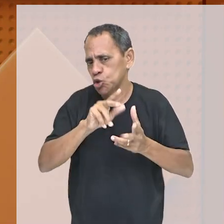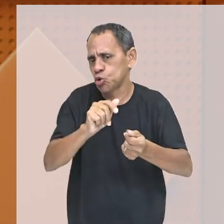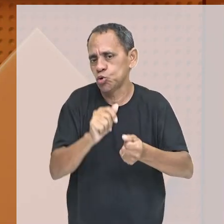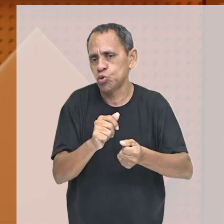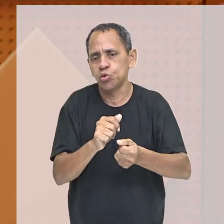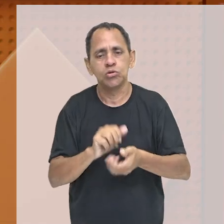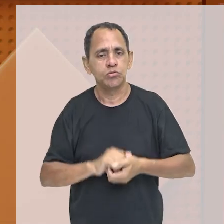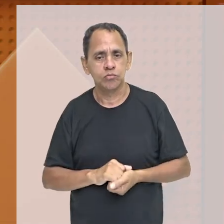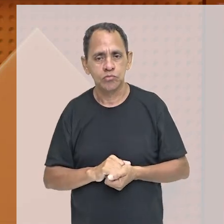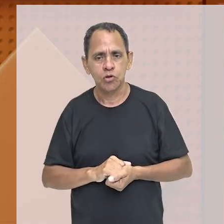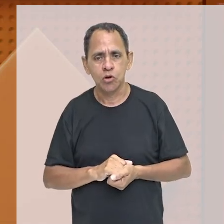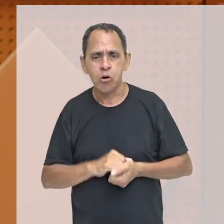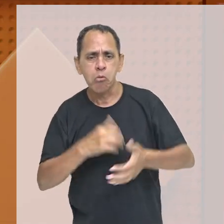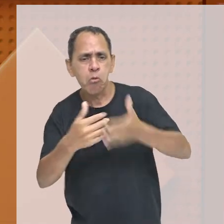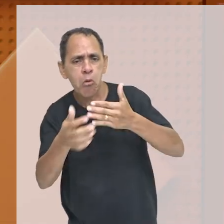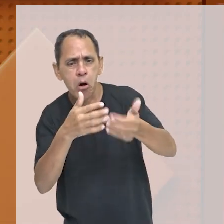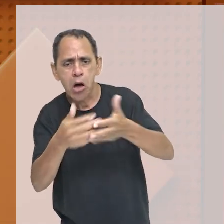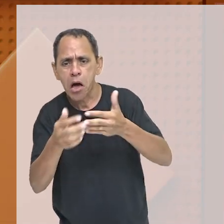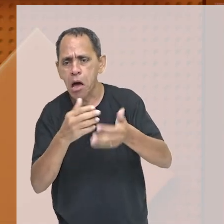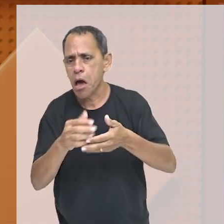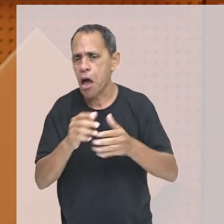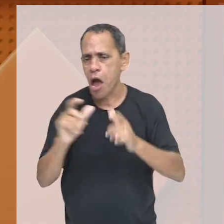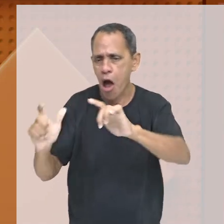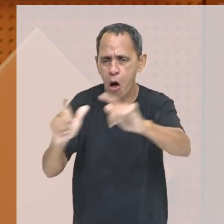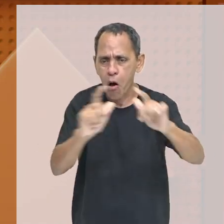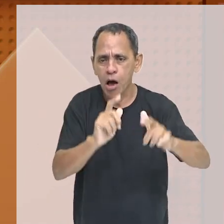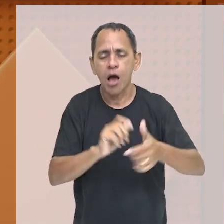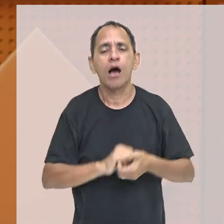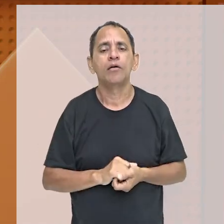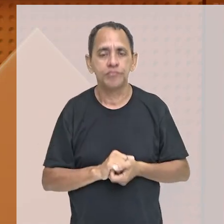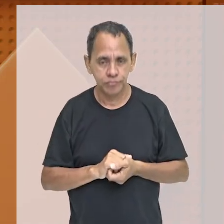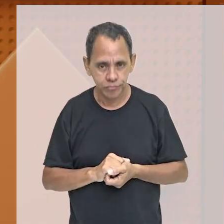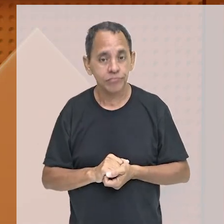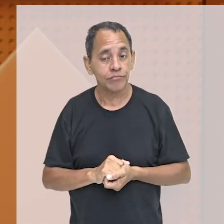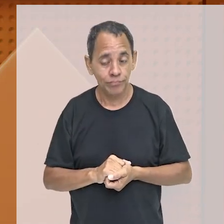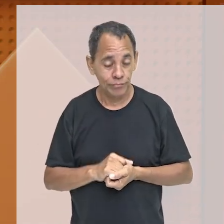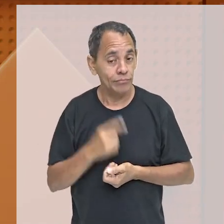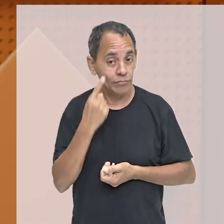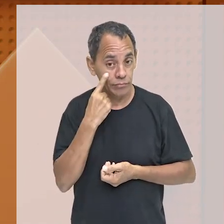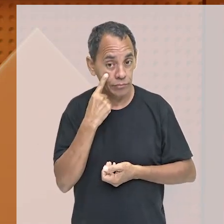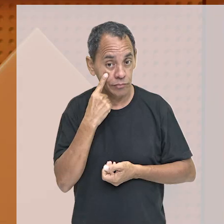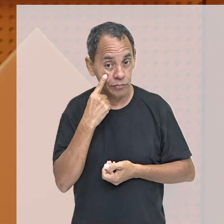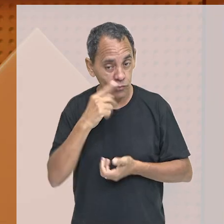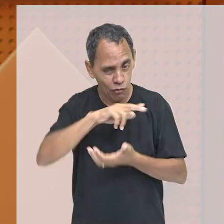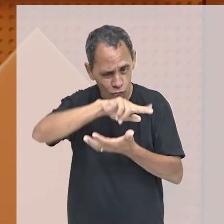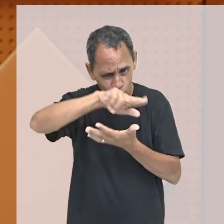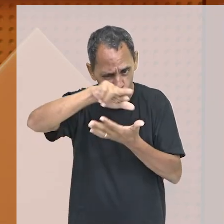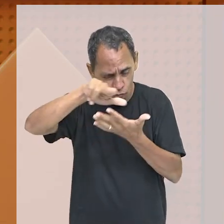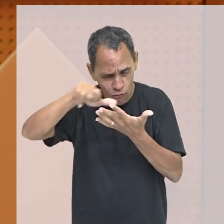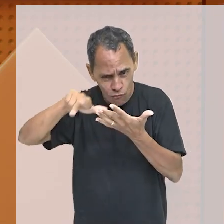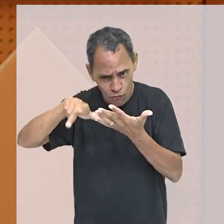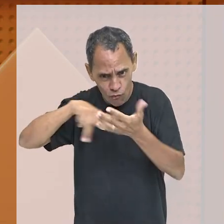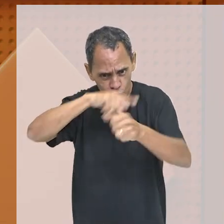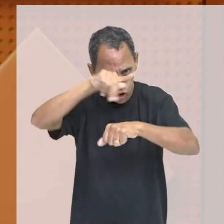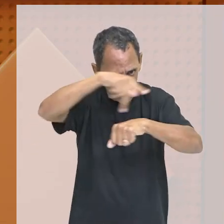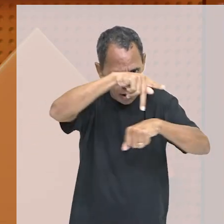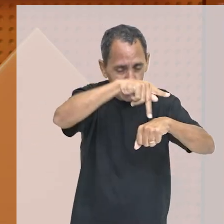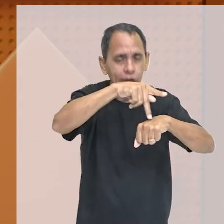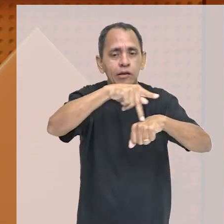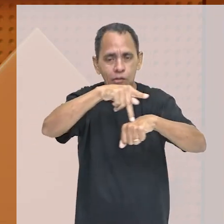são importantes e de interesse aí de diversas nações. E isso causa uma característica